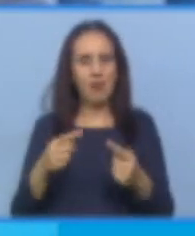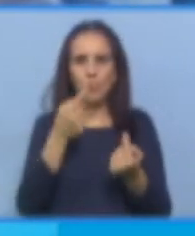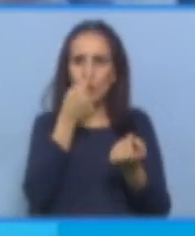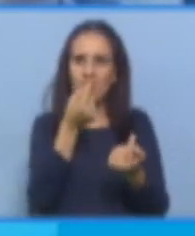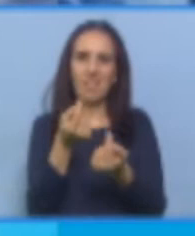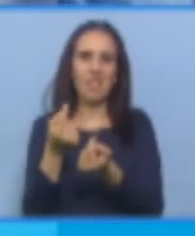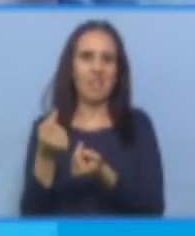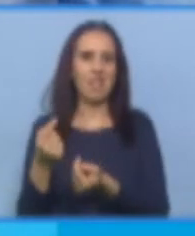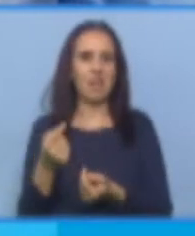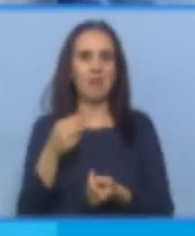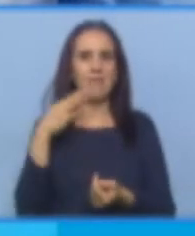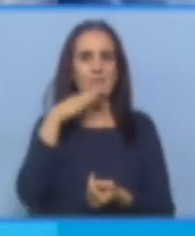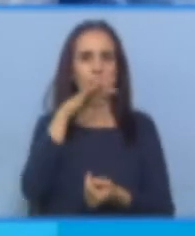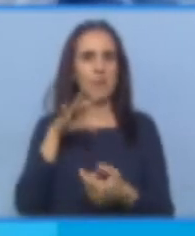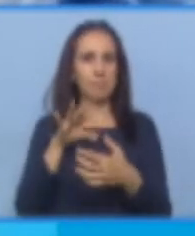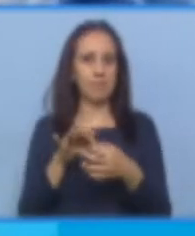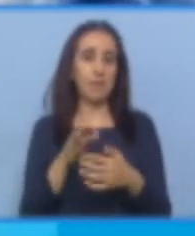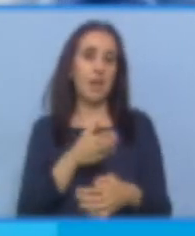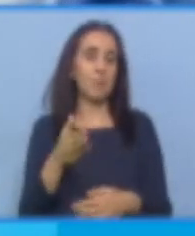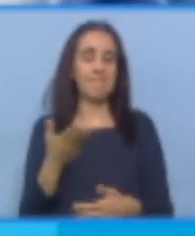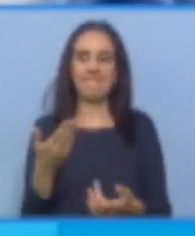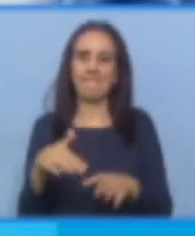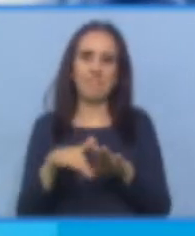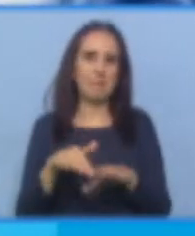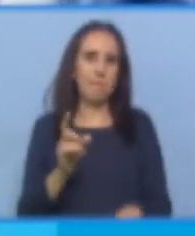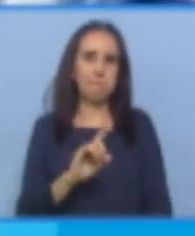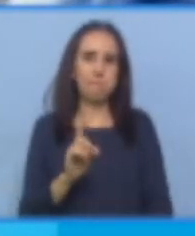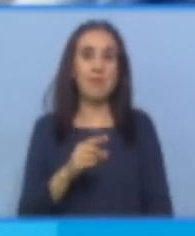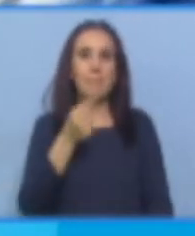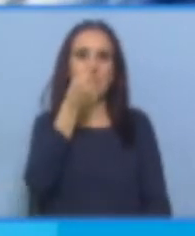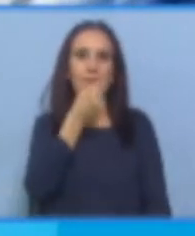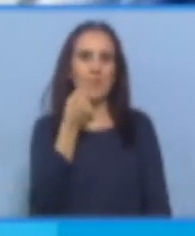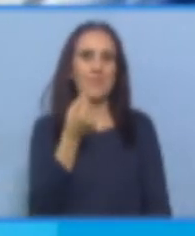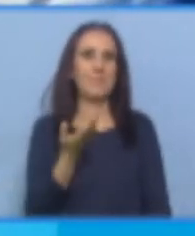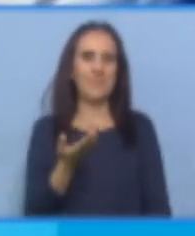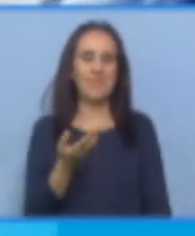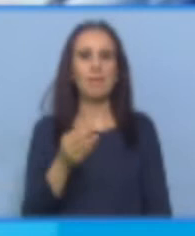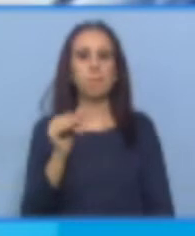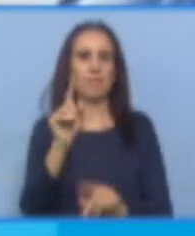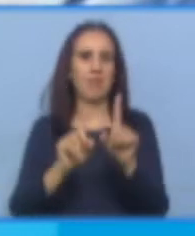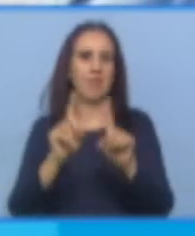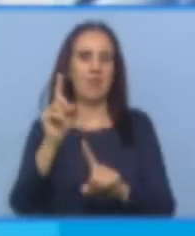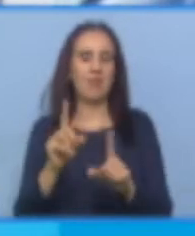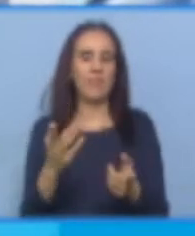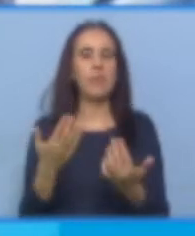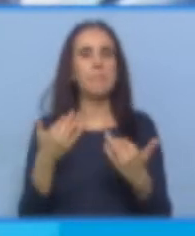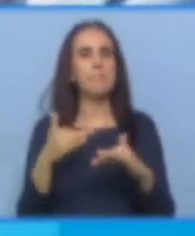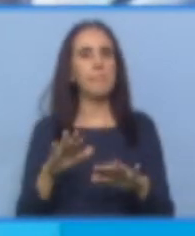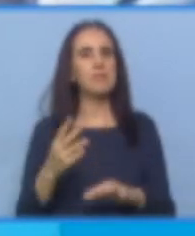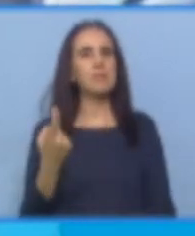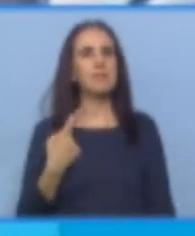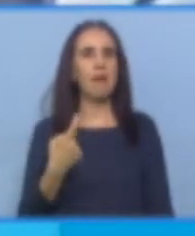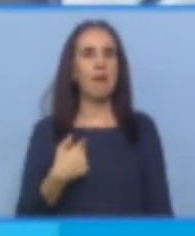semelhante para a dinâmica familiar. Na altura não pudemos participar, era em maio, em Milão, mas ficámos